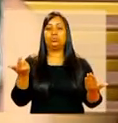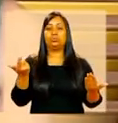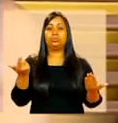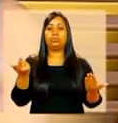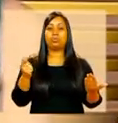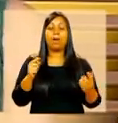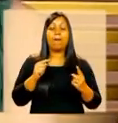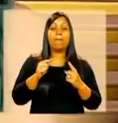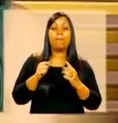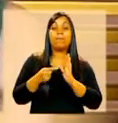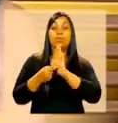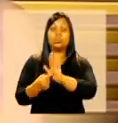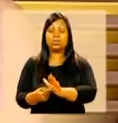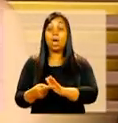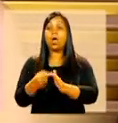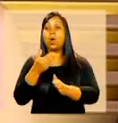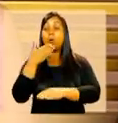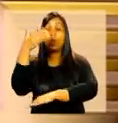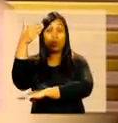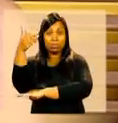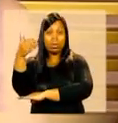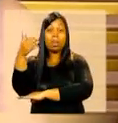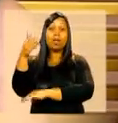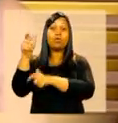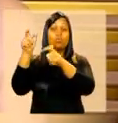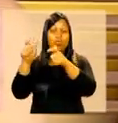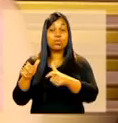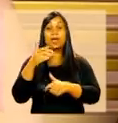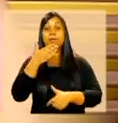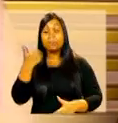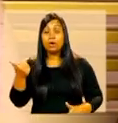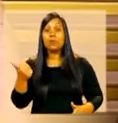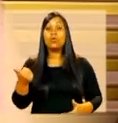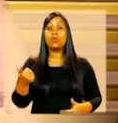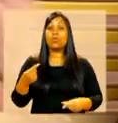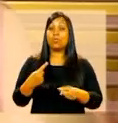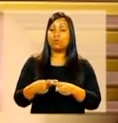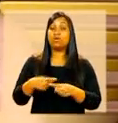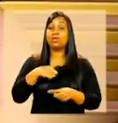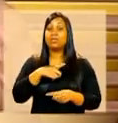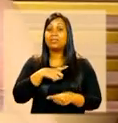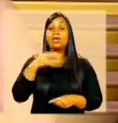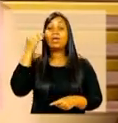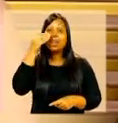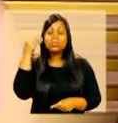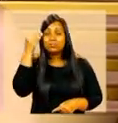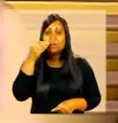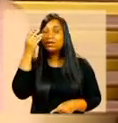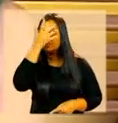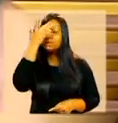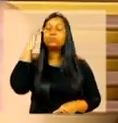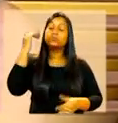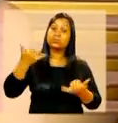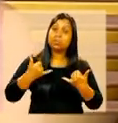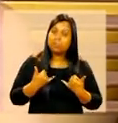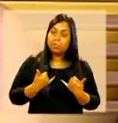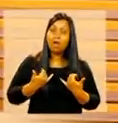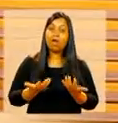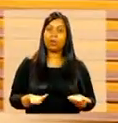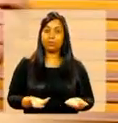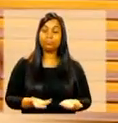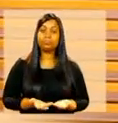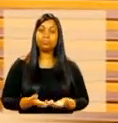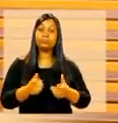uma indicação de um melhor hotel, de um melhor destino, porque a gente tem as experiências dos clientes que chega, que fala, né? O